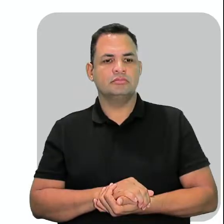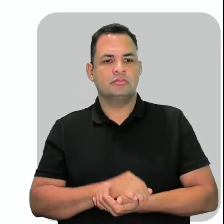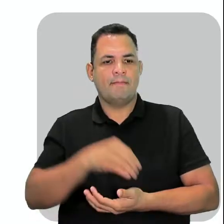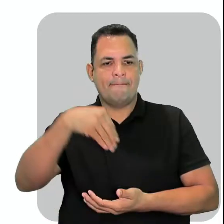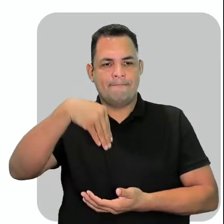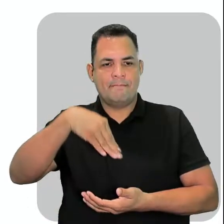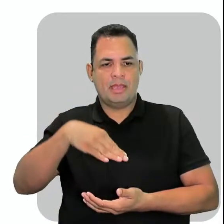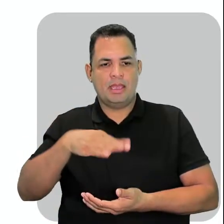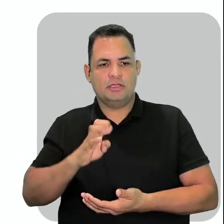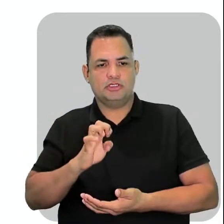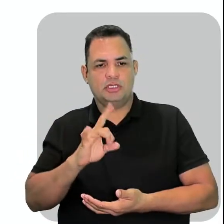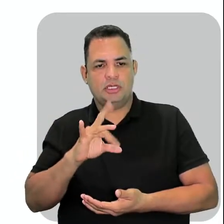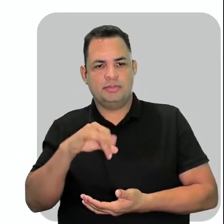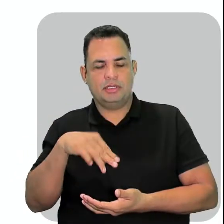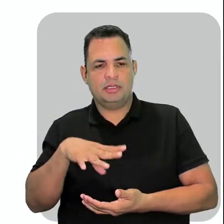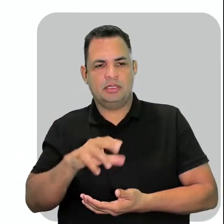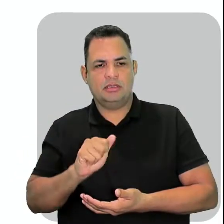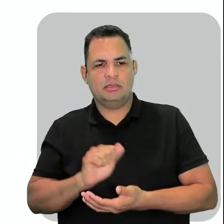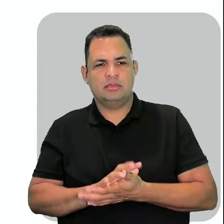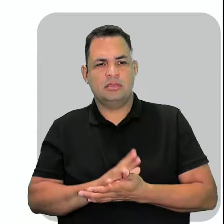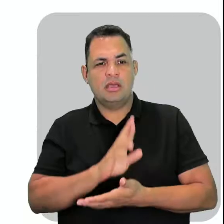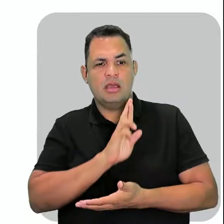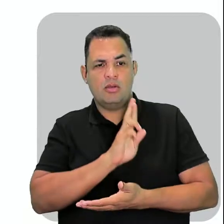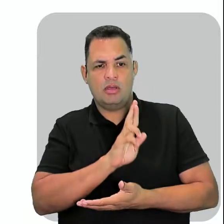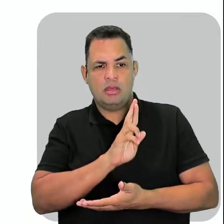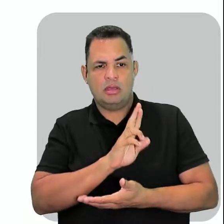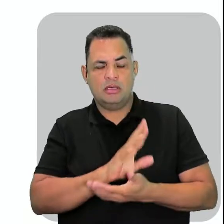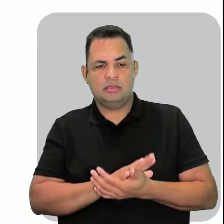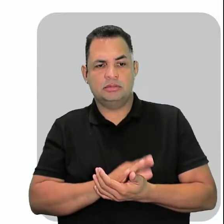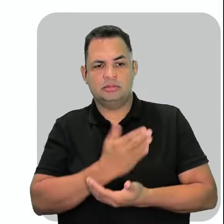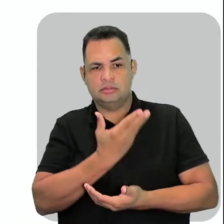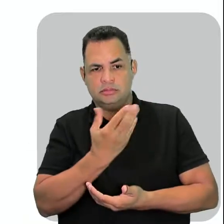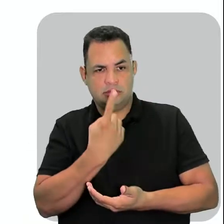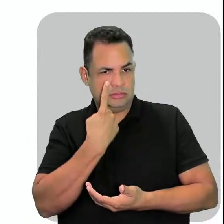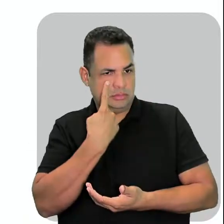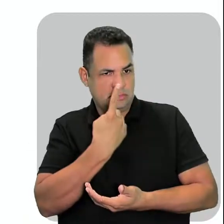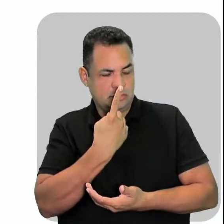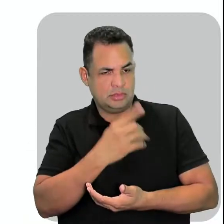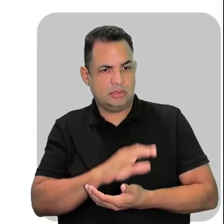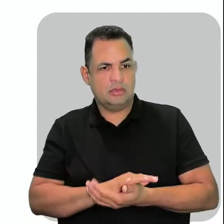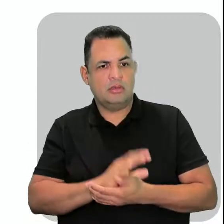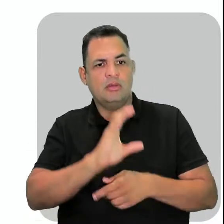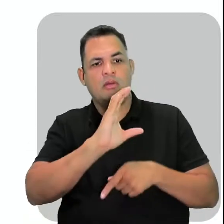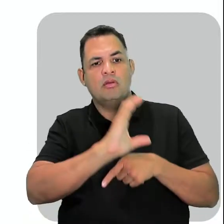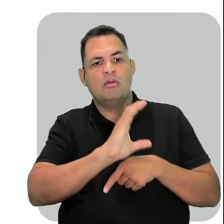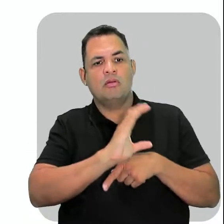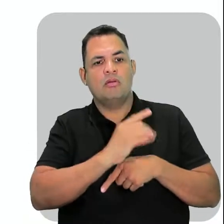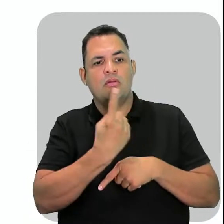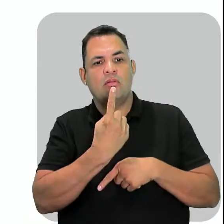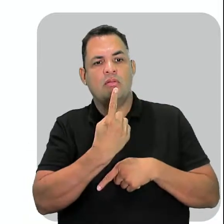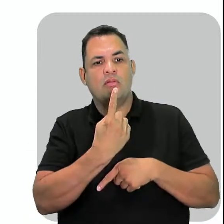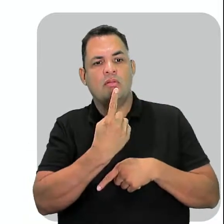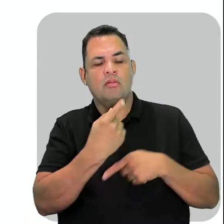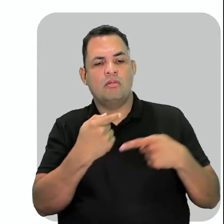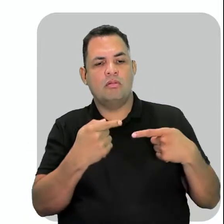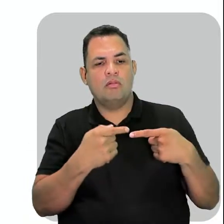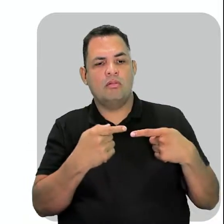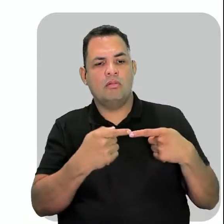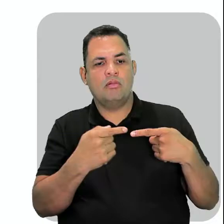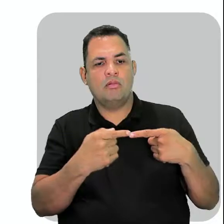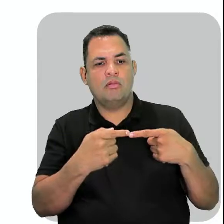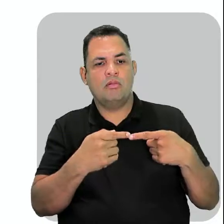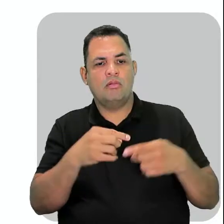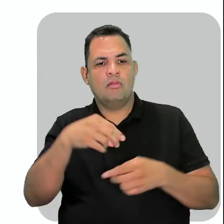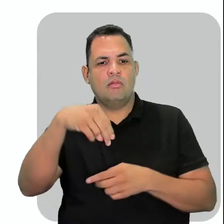o radical seria o metil. Observem que o carbono, ele realiza apenas uma